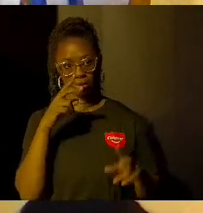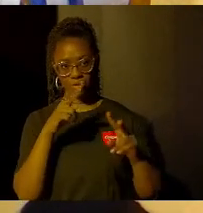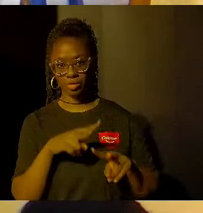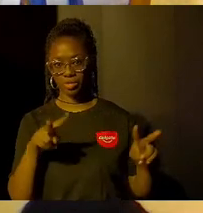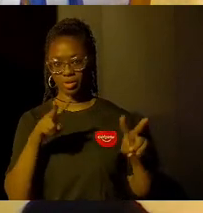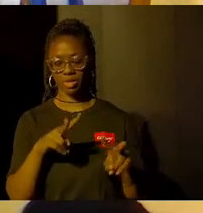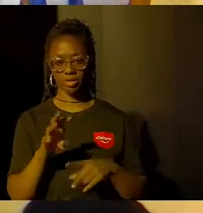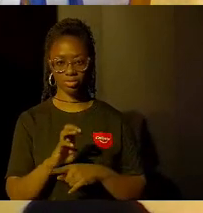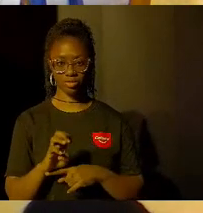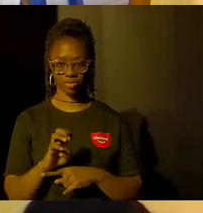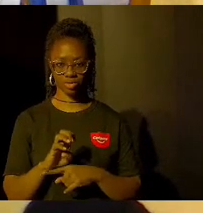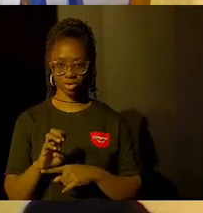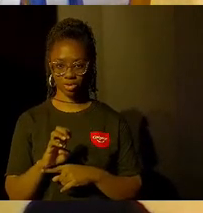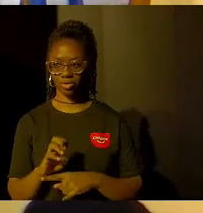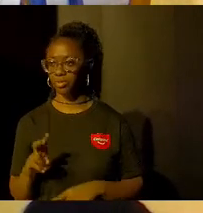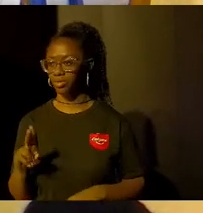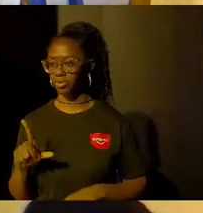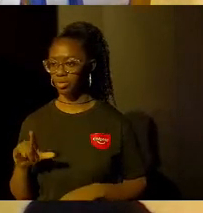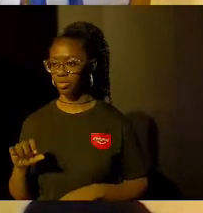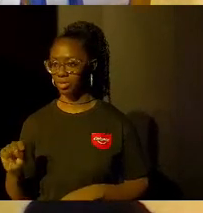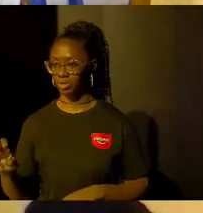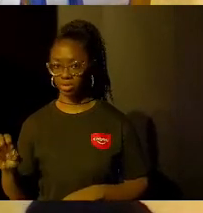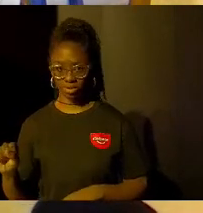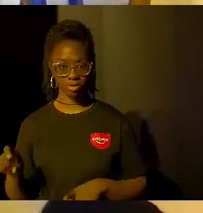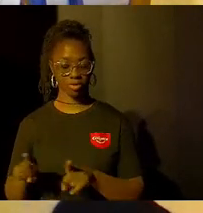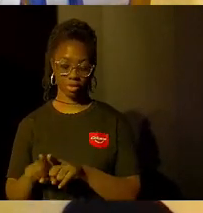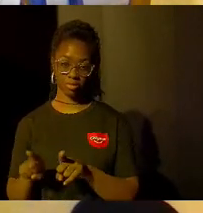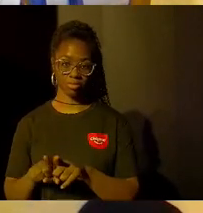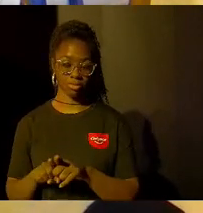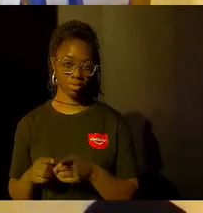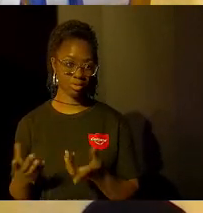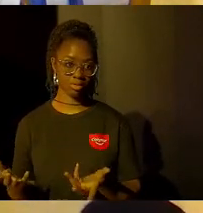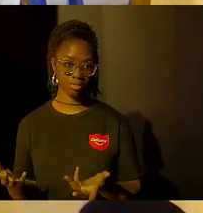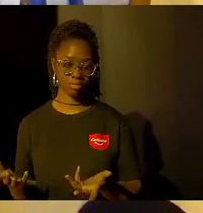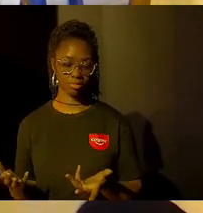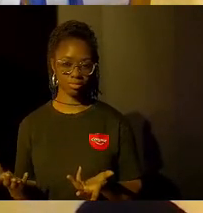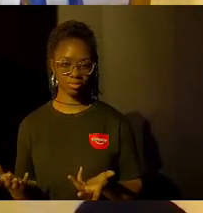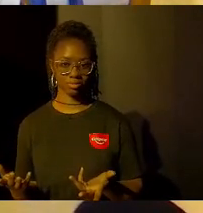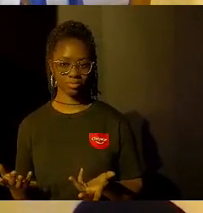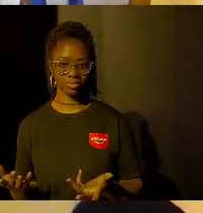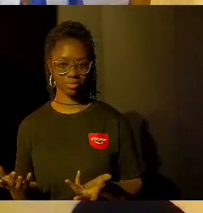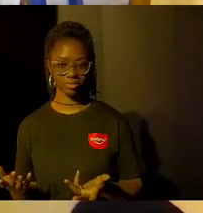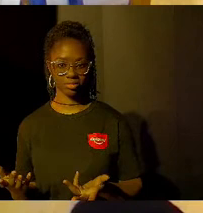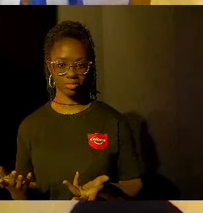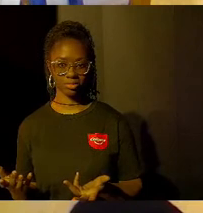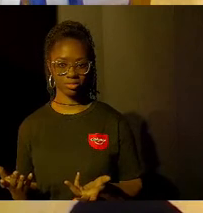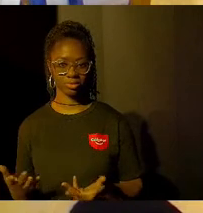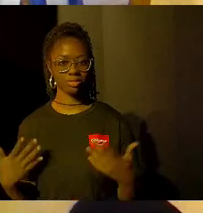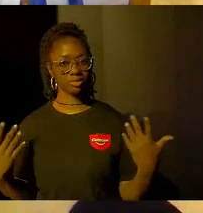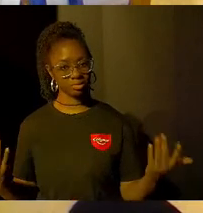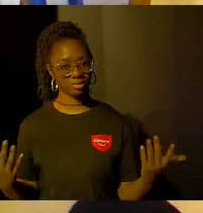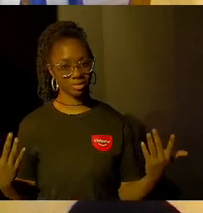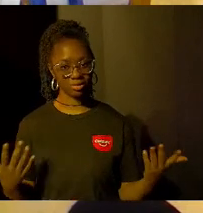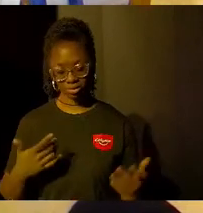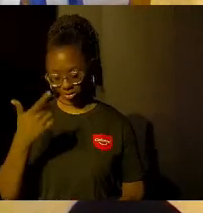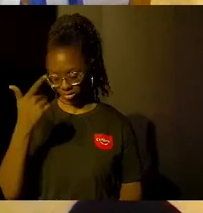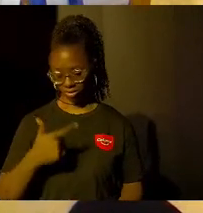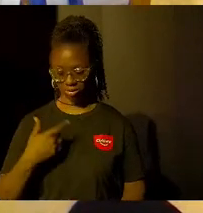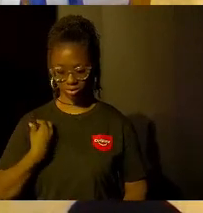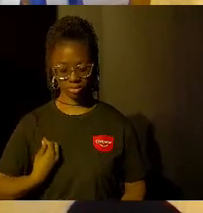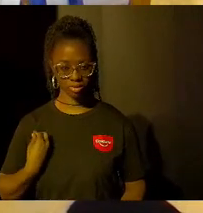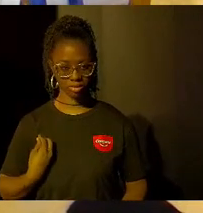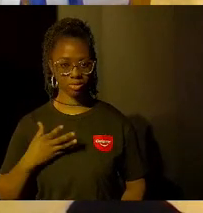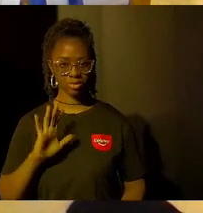do Estado Ulisses que faz a produção do espetáculo é um homem tipo perigoso Então você já a sua existência já parte